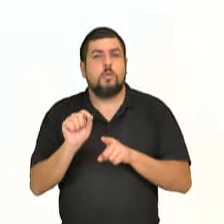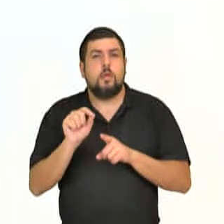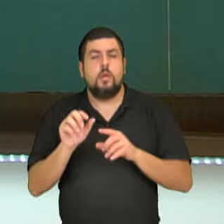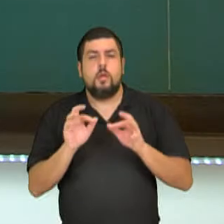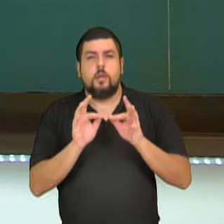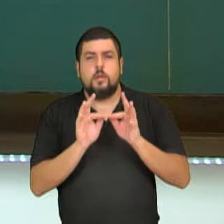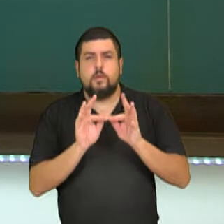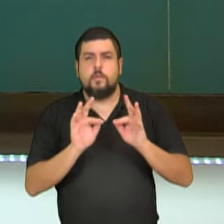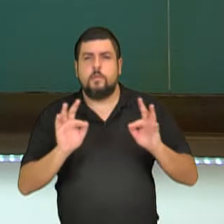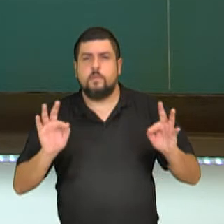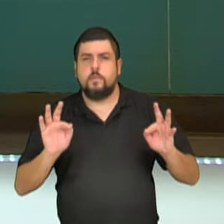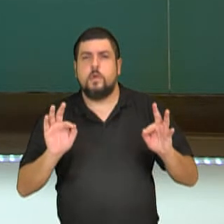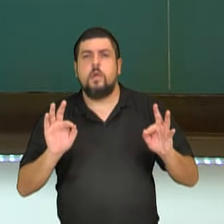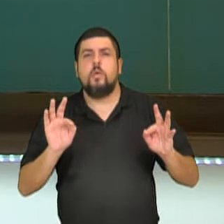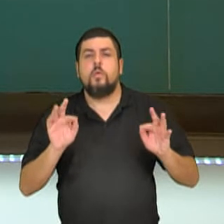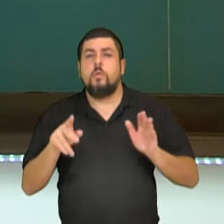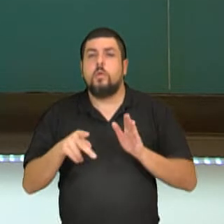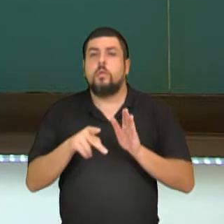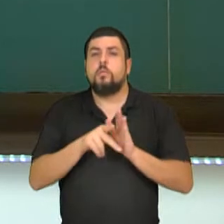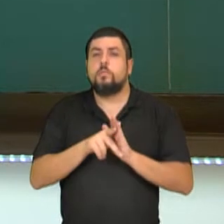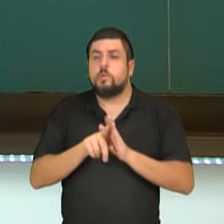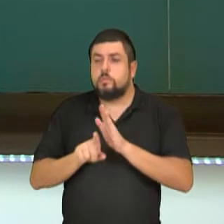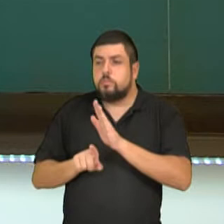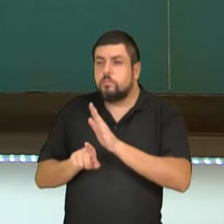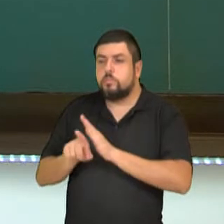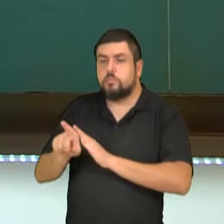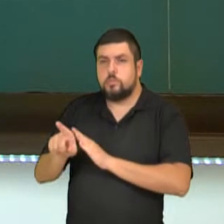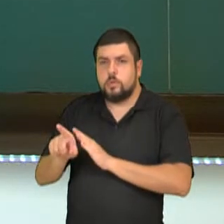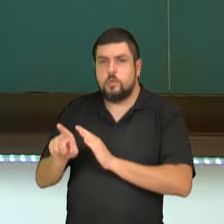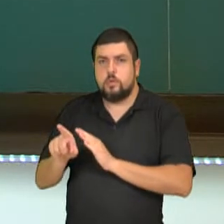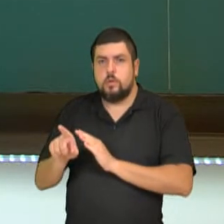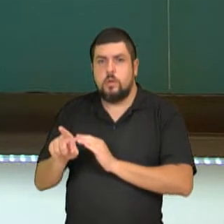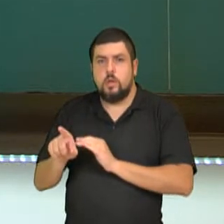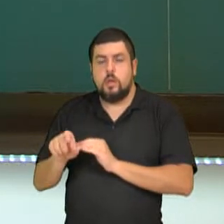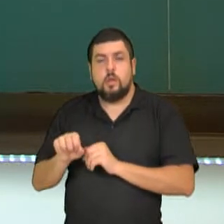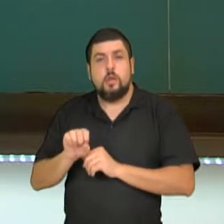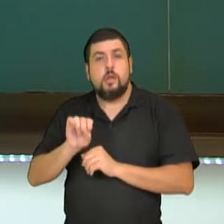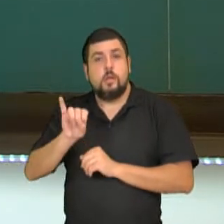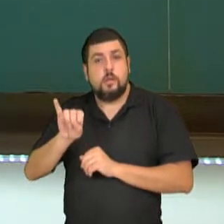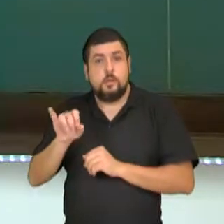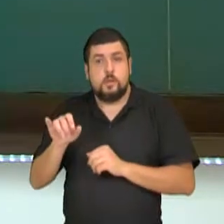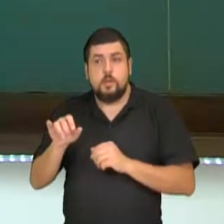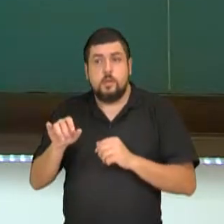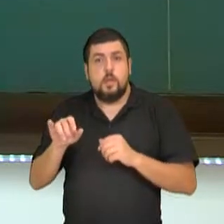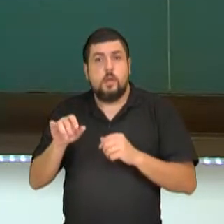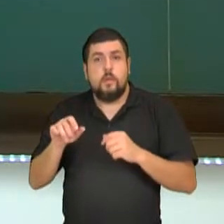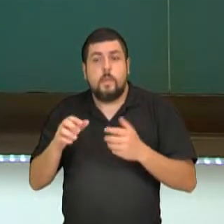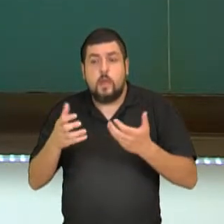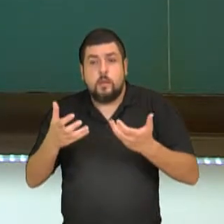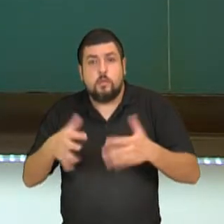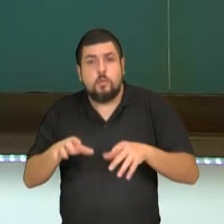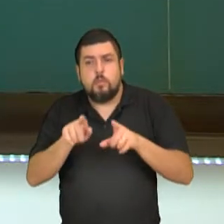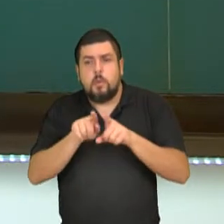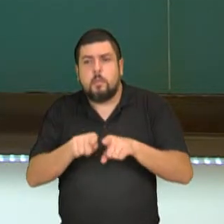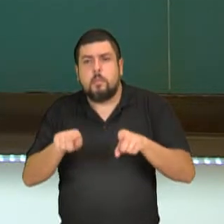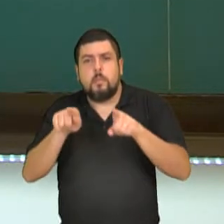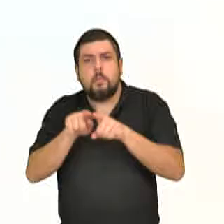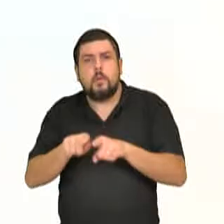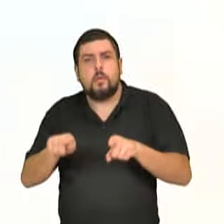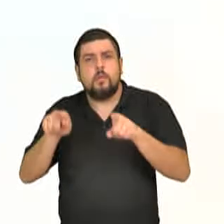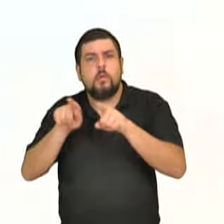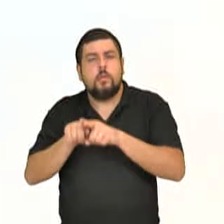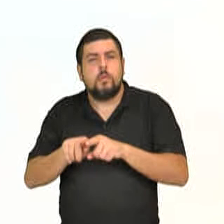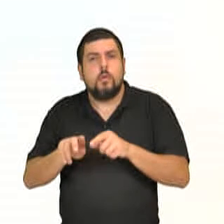nas frases interrogativas, quando não existe a necessidade de repetir o substantivo. Por que não